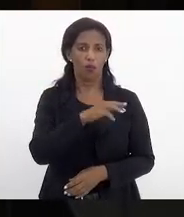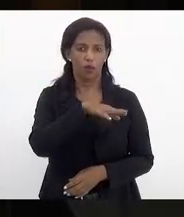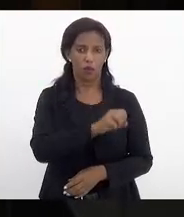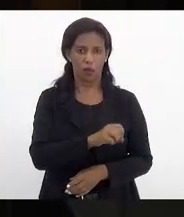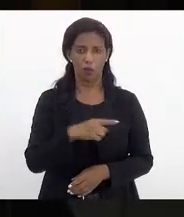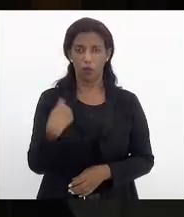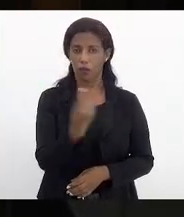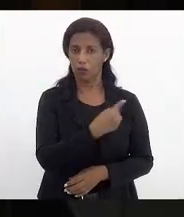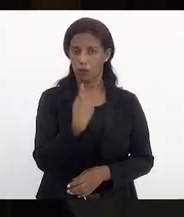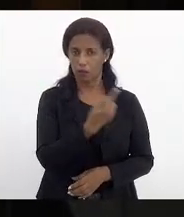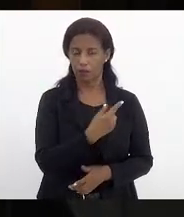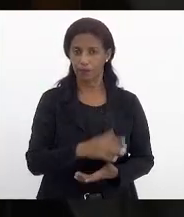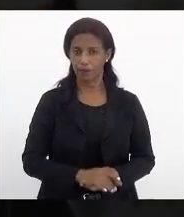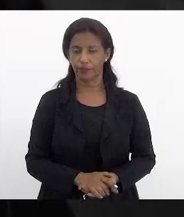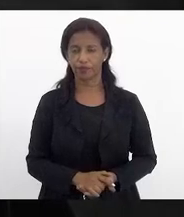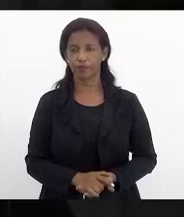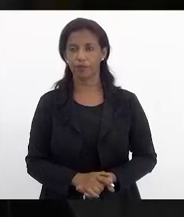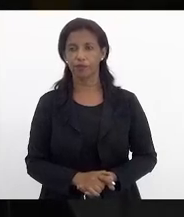nós